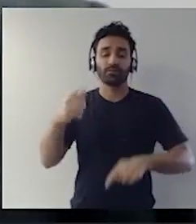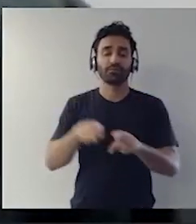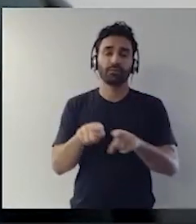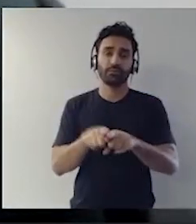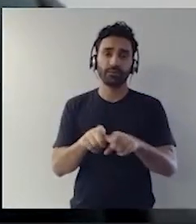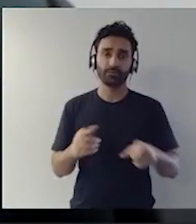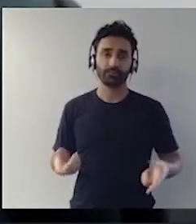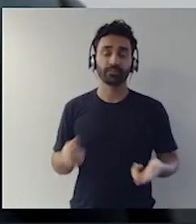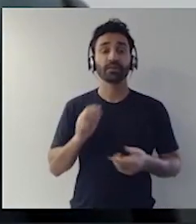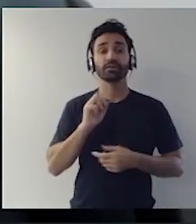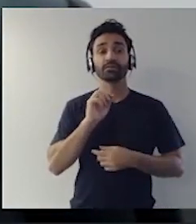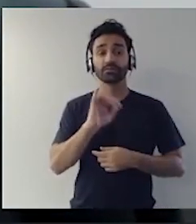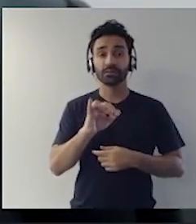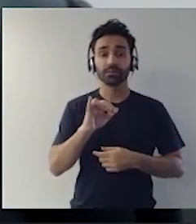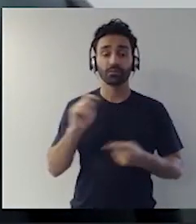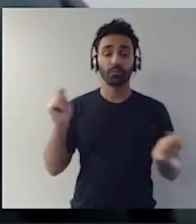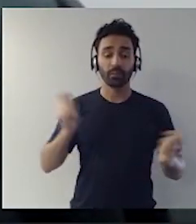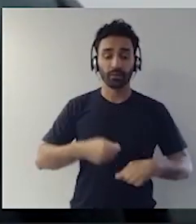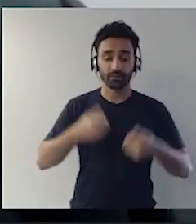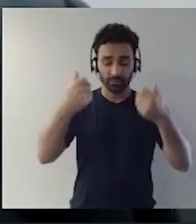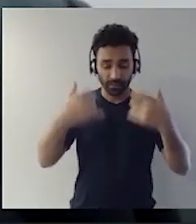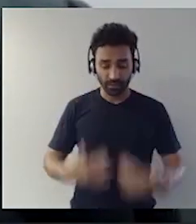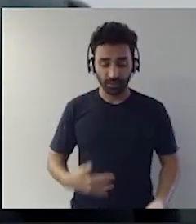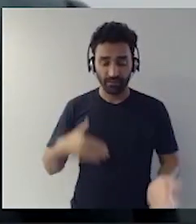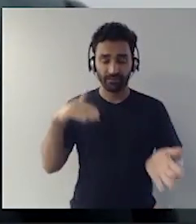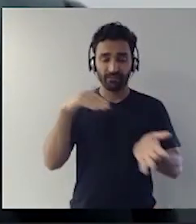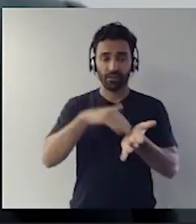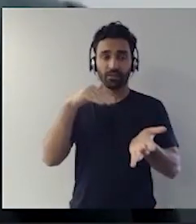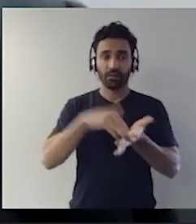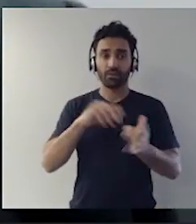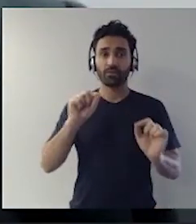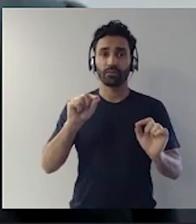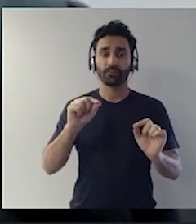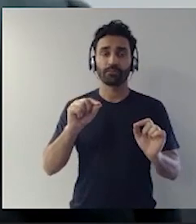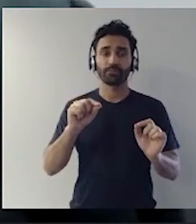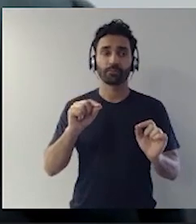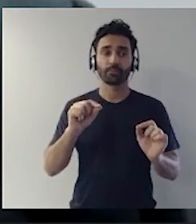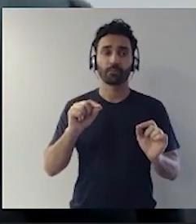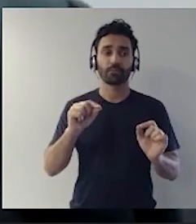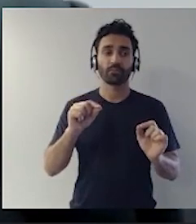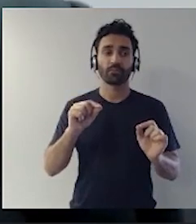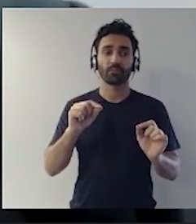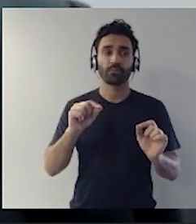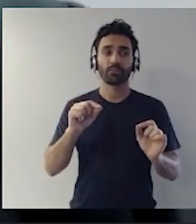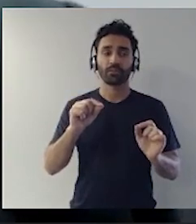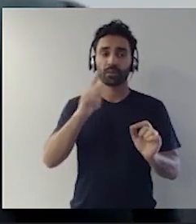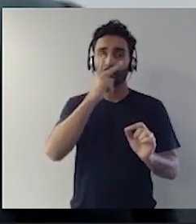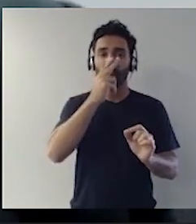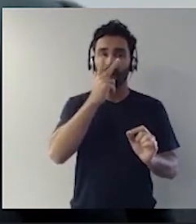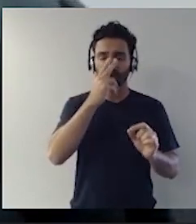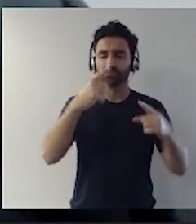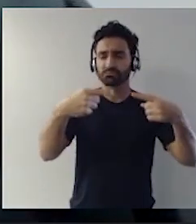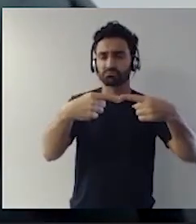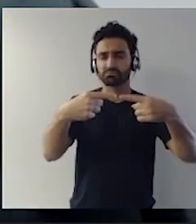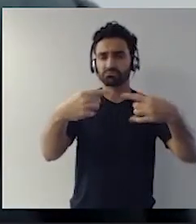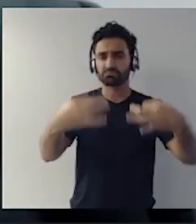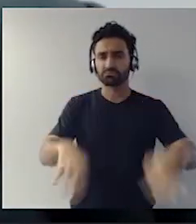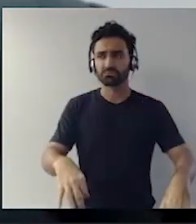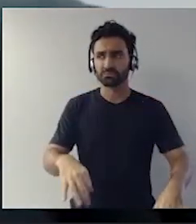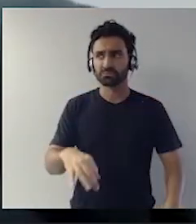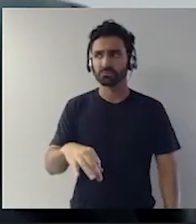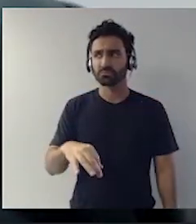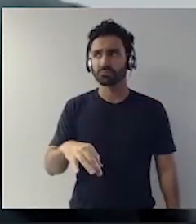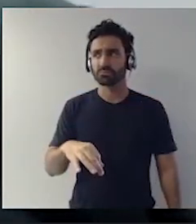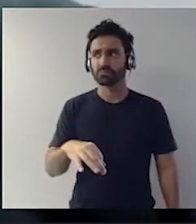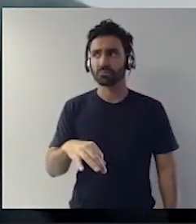colegas, ao final, dizer de uma palavra um tanto quanto me parece adequada,